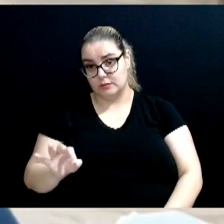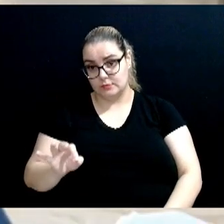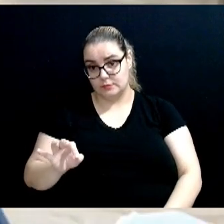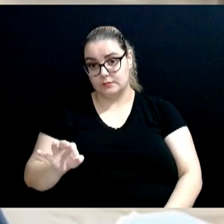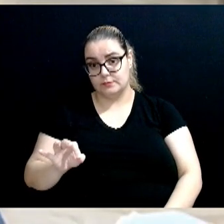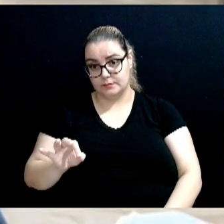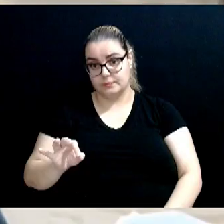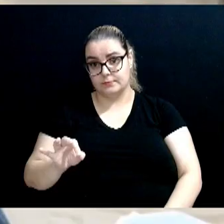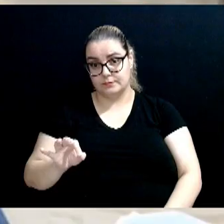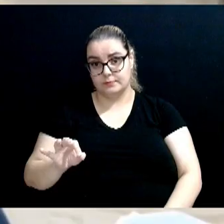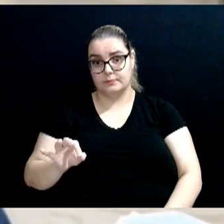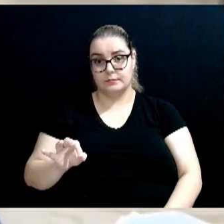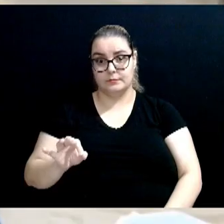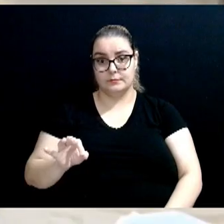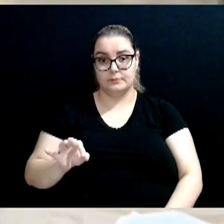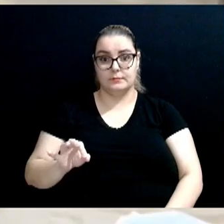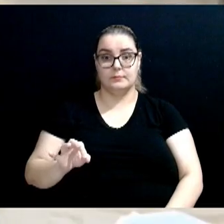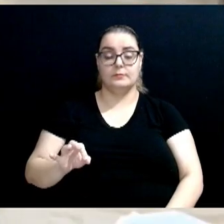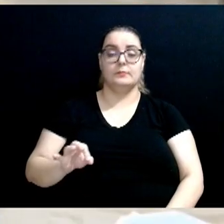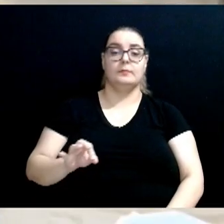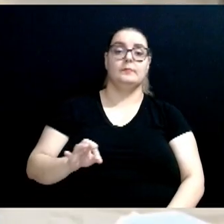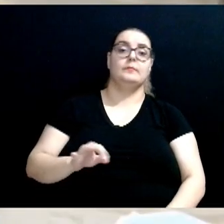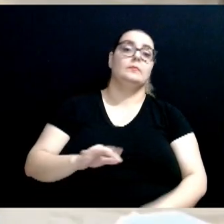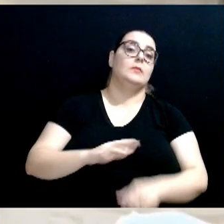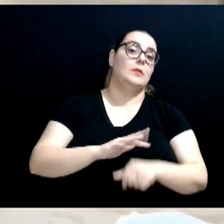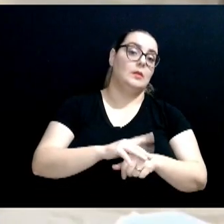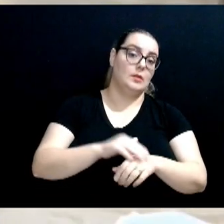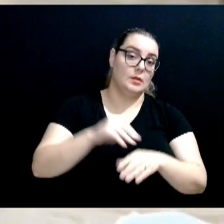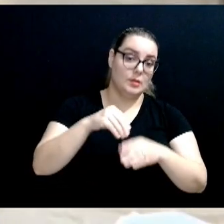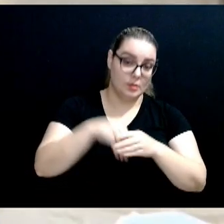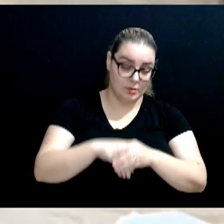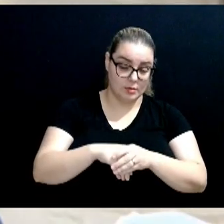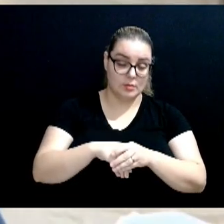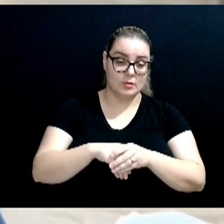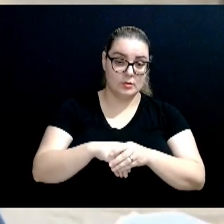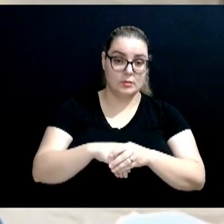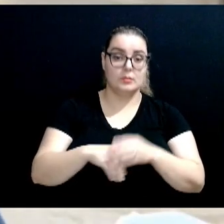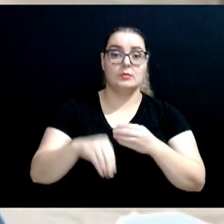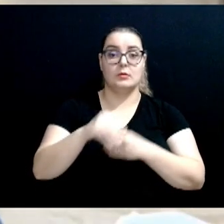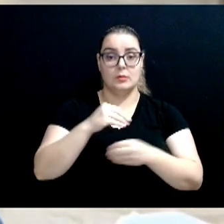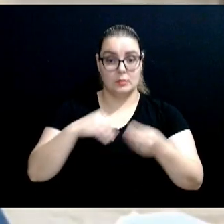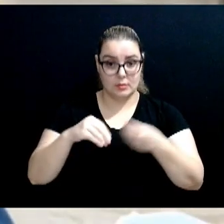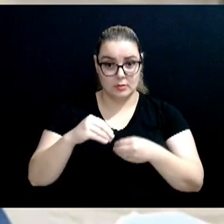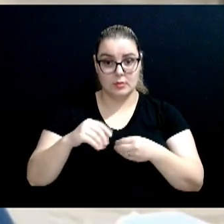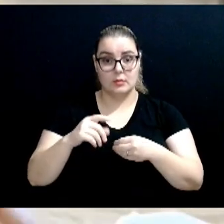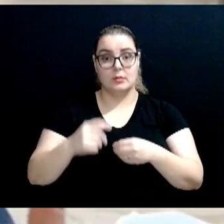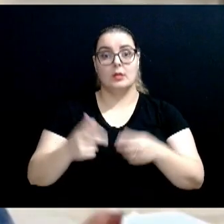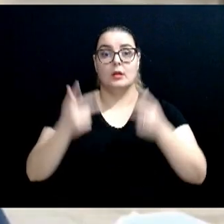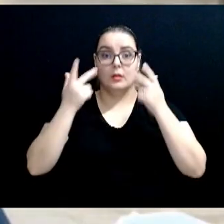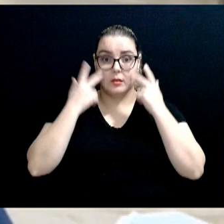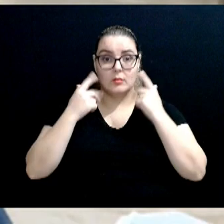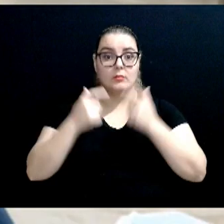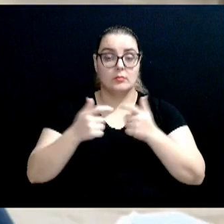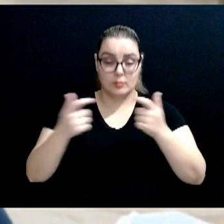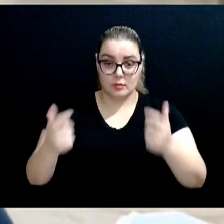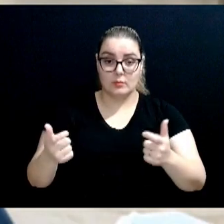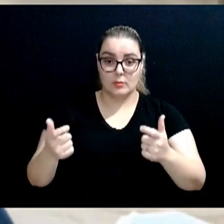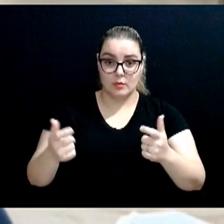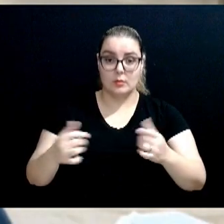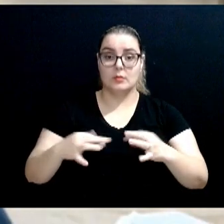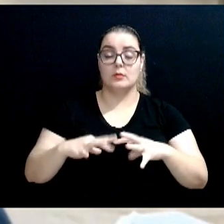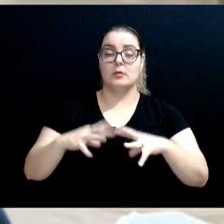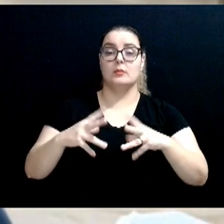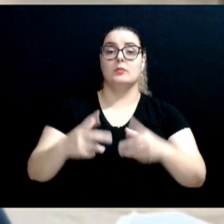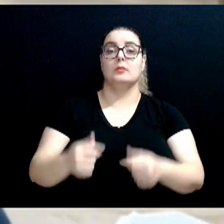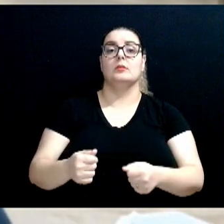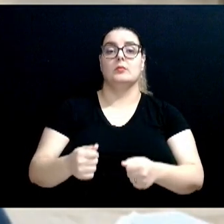as comorbidades também são muito frequentes. Né? Então, eu acho que todos esses dados são muito